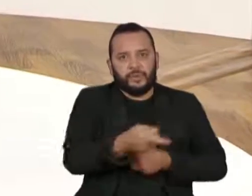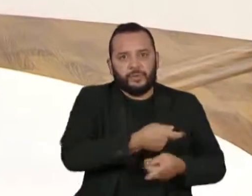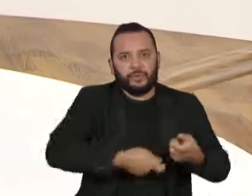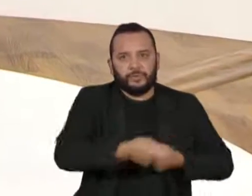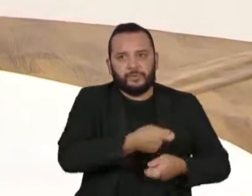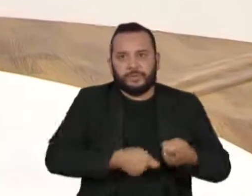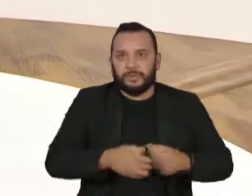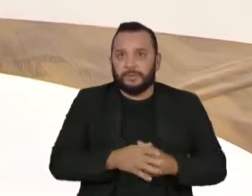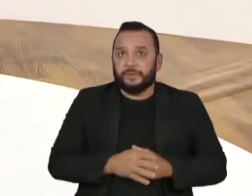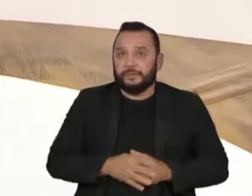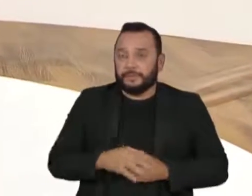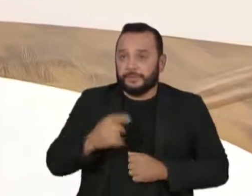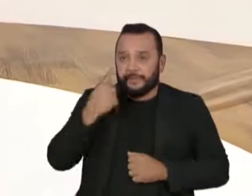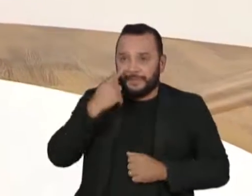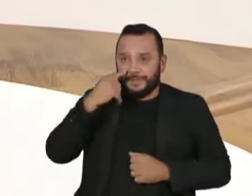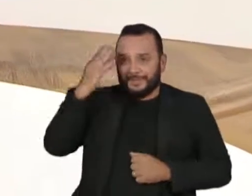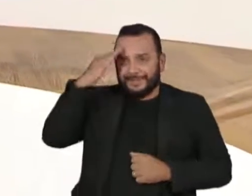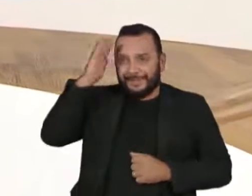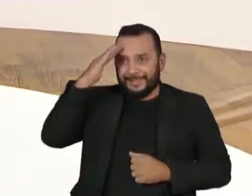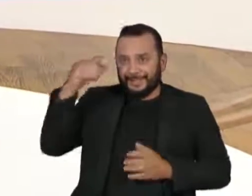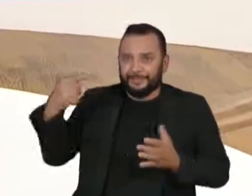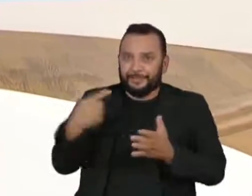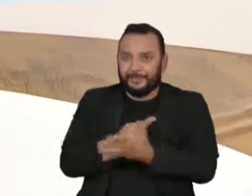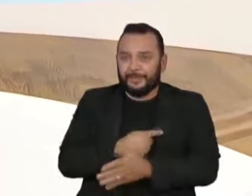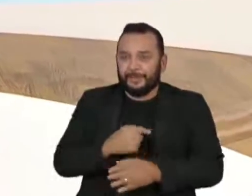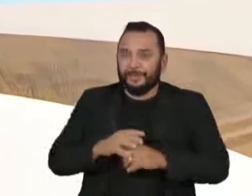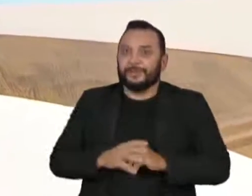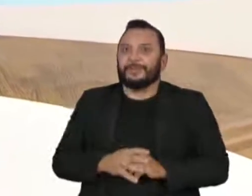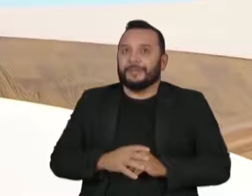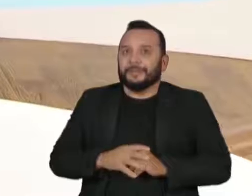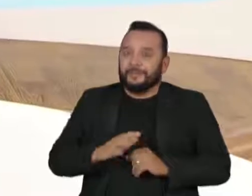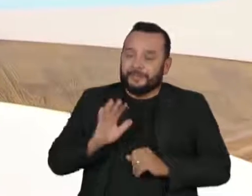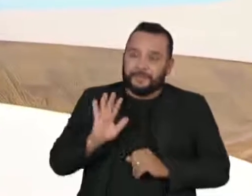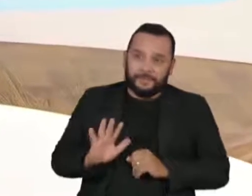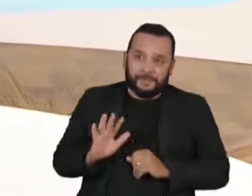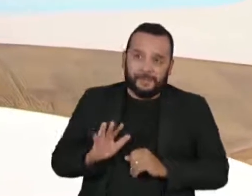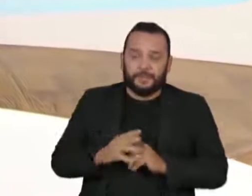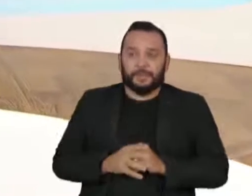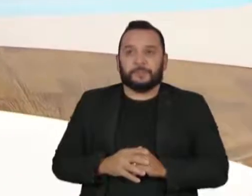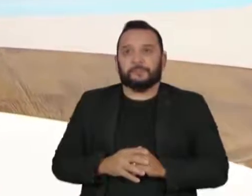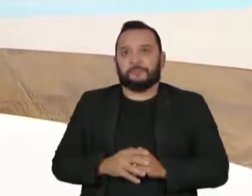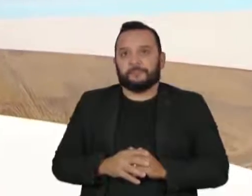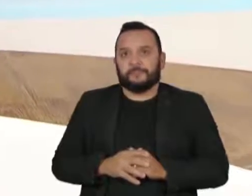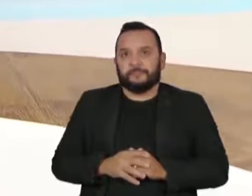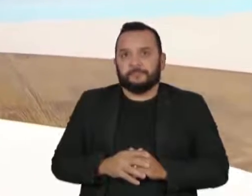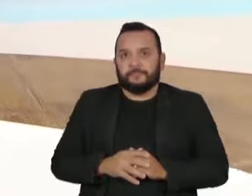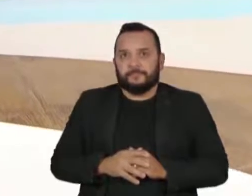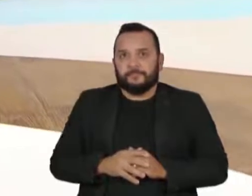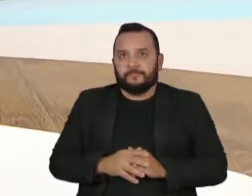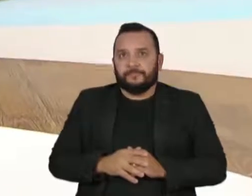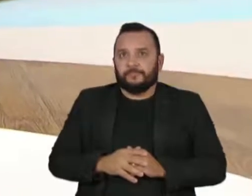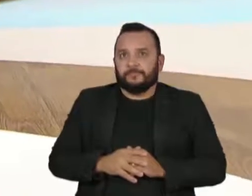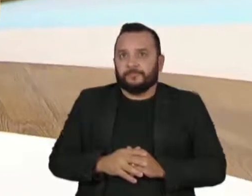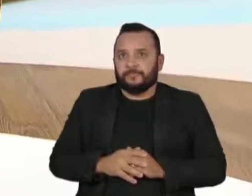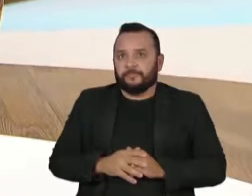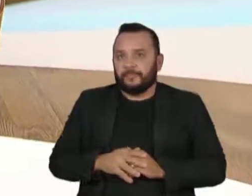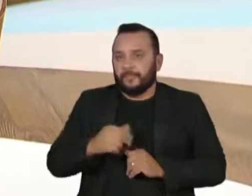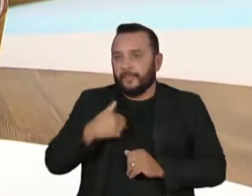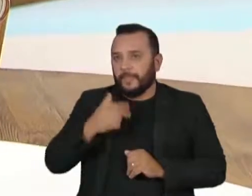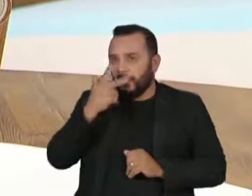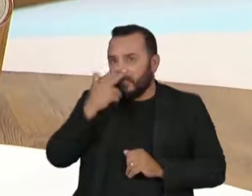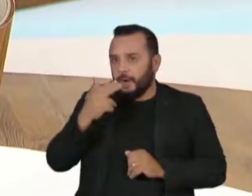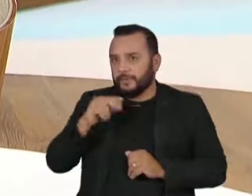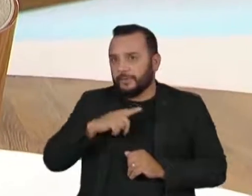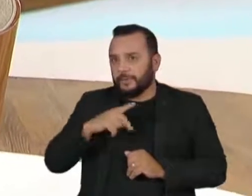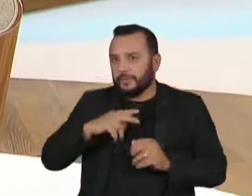Nossa, preciso ver se eu entendi a sua pergunta, Isabela. Mas vamos lá. Eu acho que a gente tem uma questão